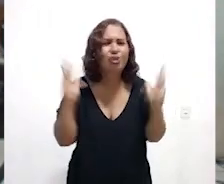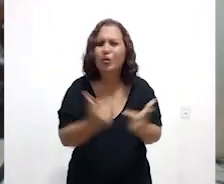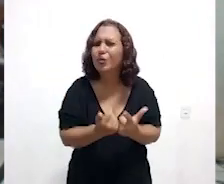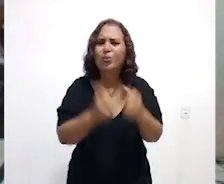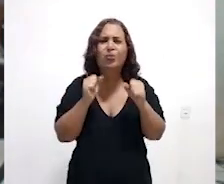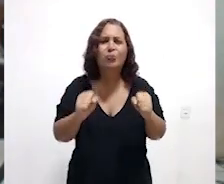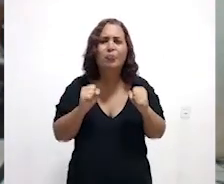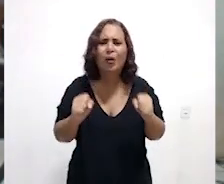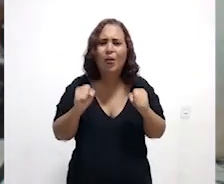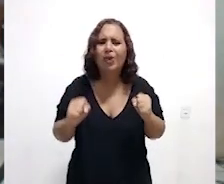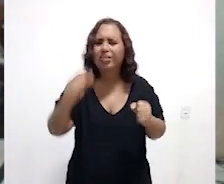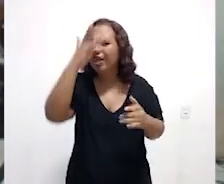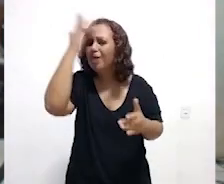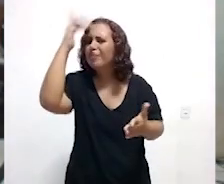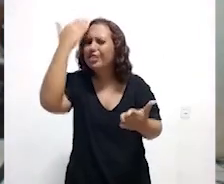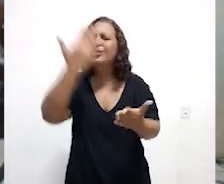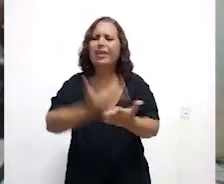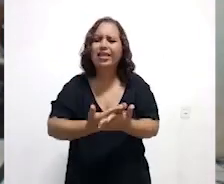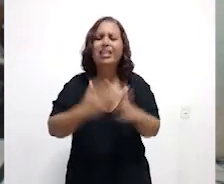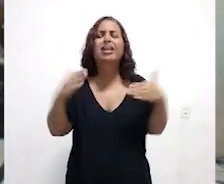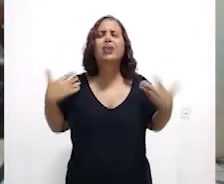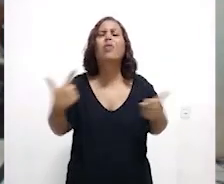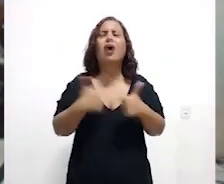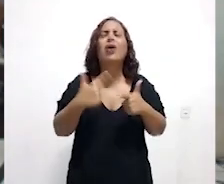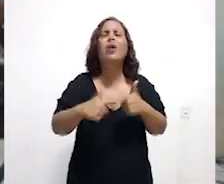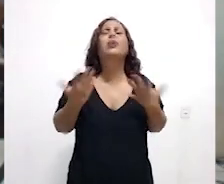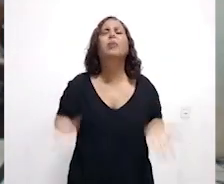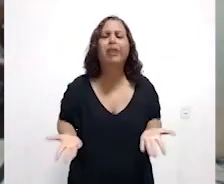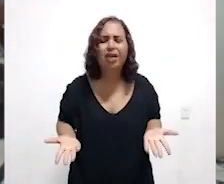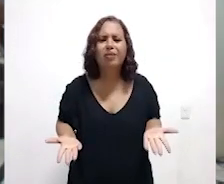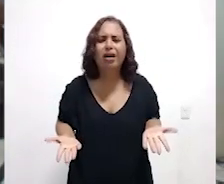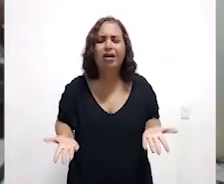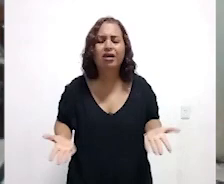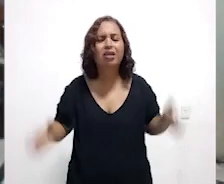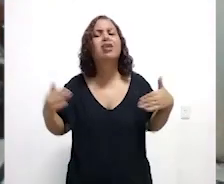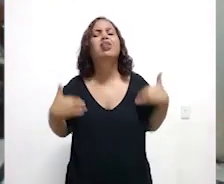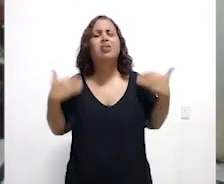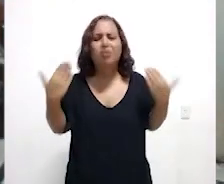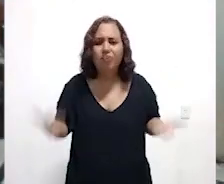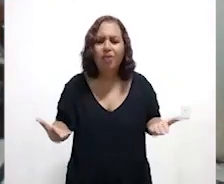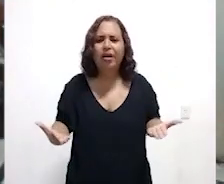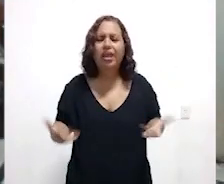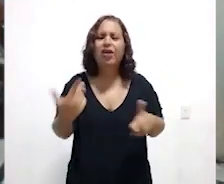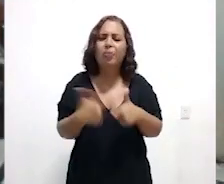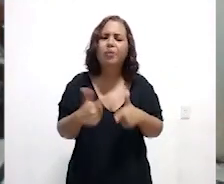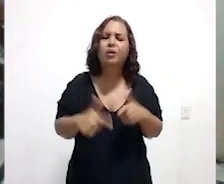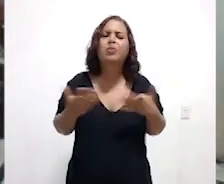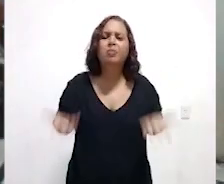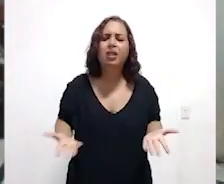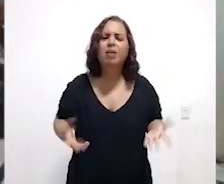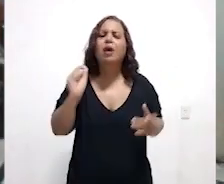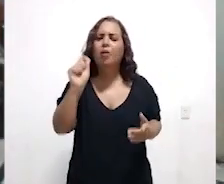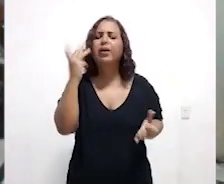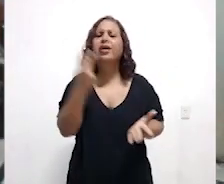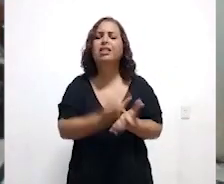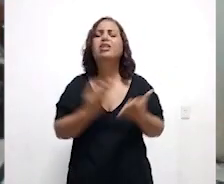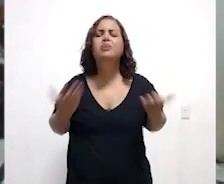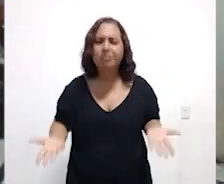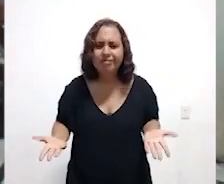que crê. Qual é o problema? Qual é a questão? O que se passa? Qual é o